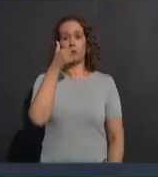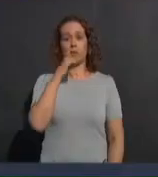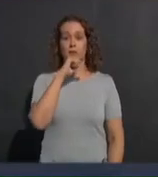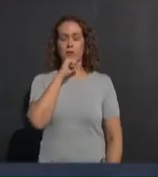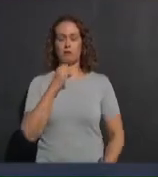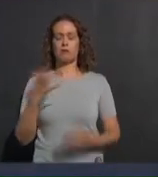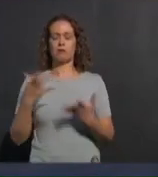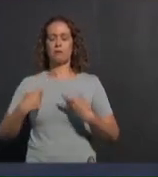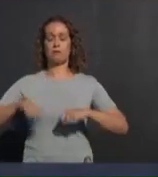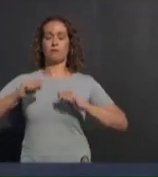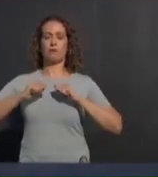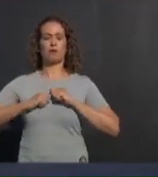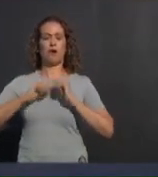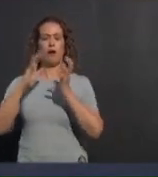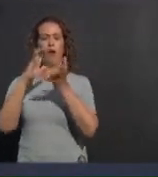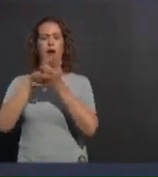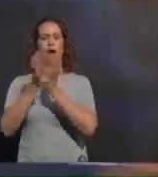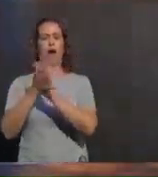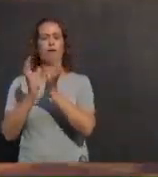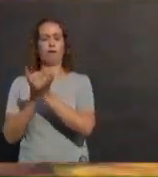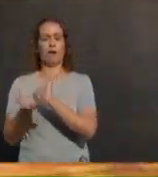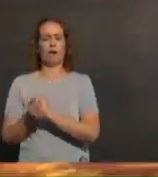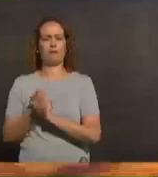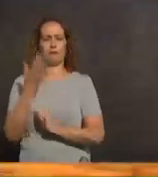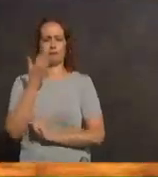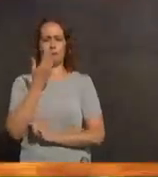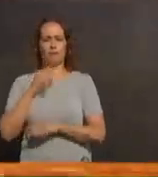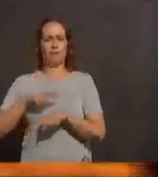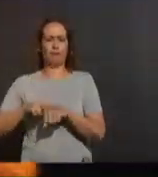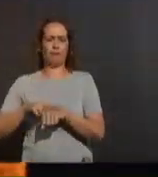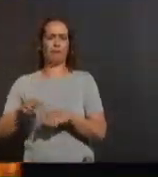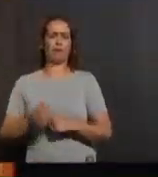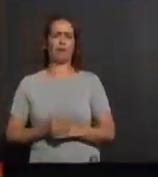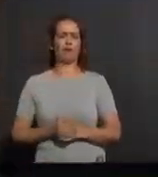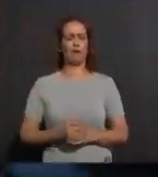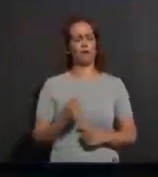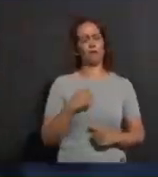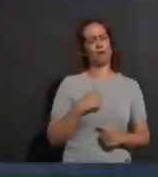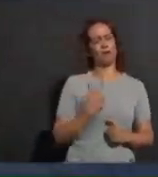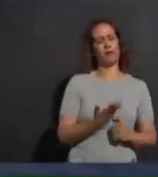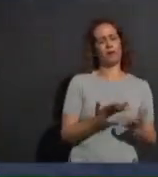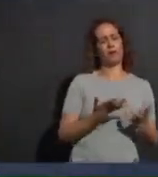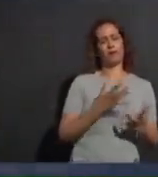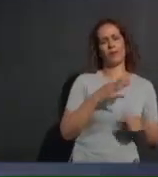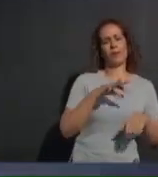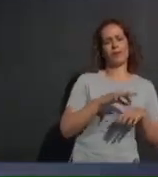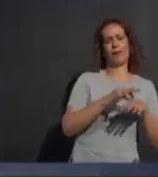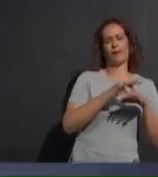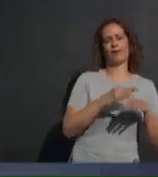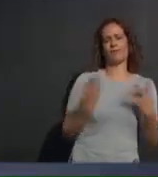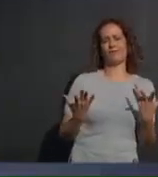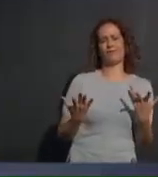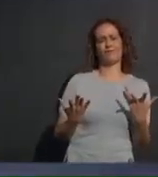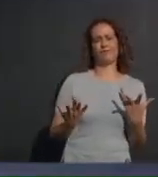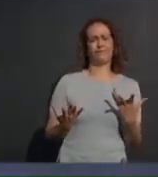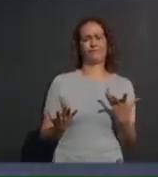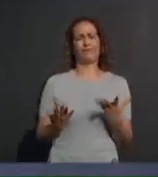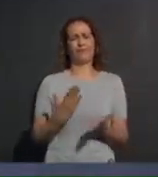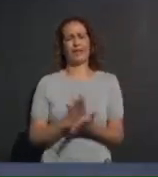comer carne. Deus te quer relaxado, despreocupado. Isso aqui não é abismo, ó. Isso aqui é de